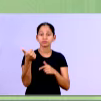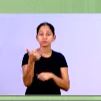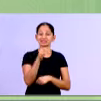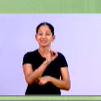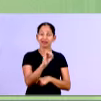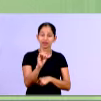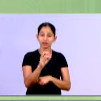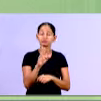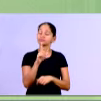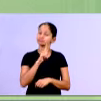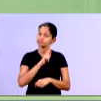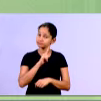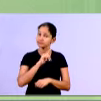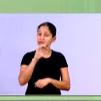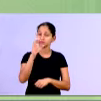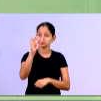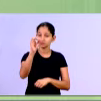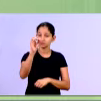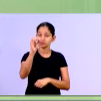ficar